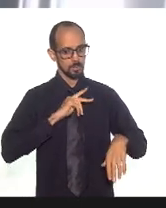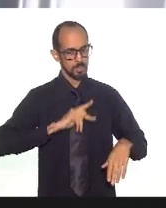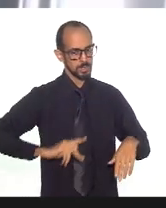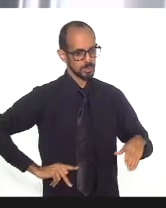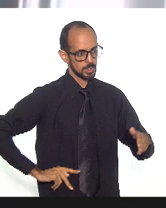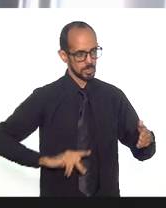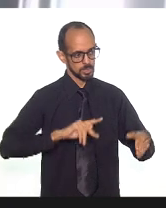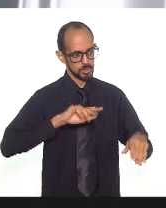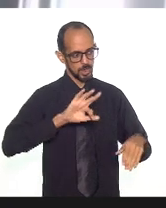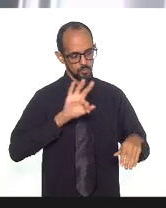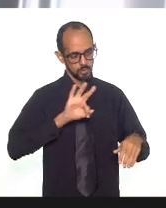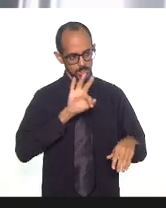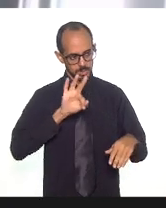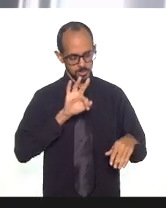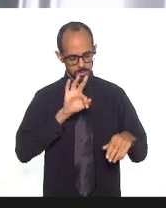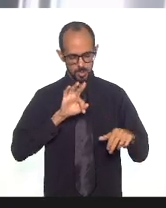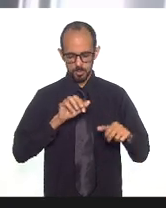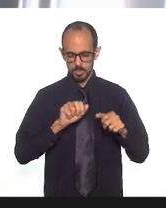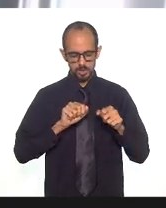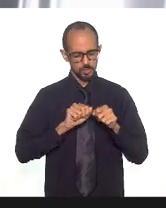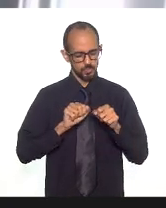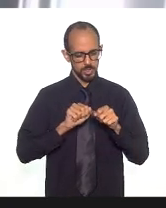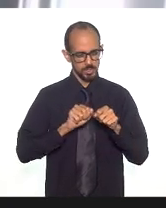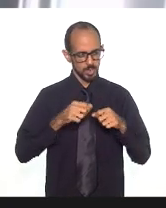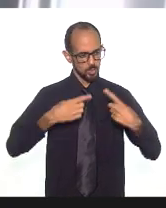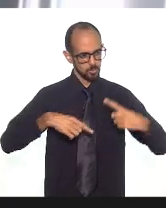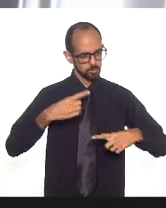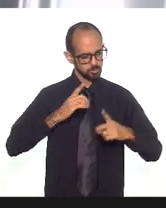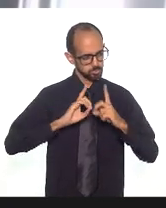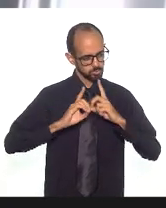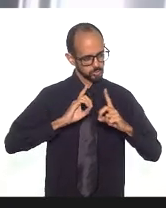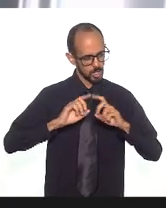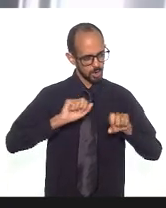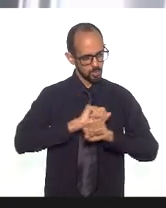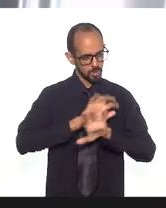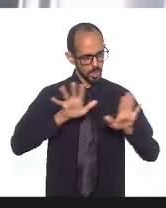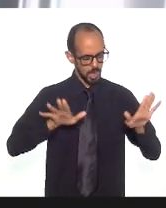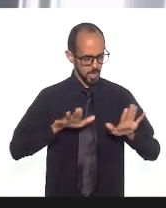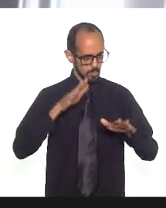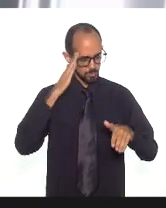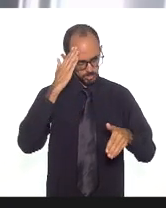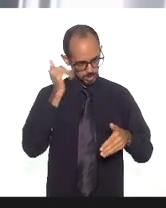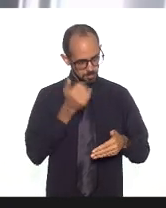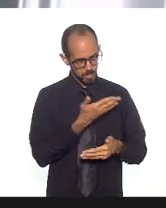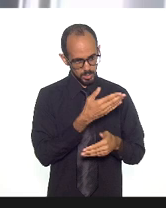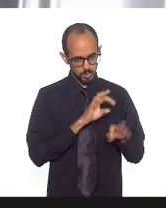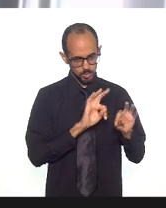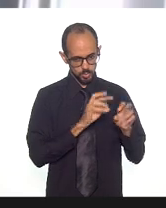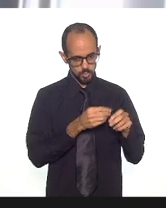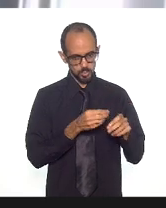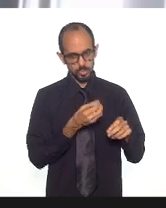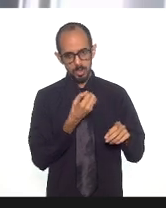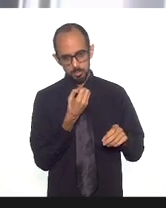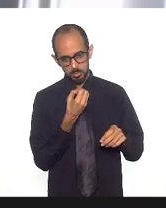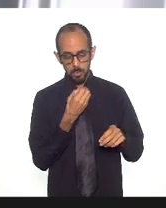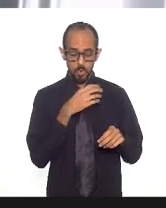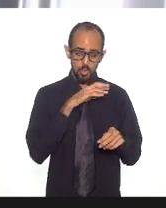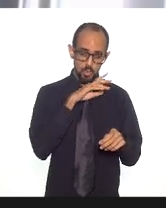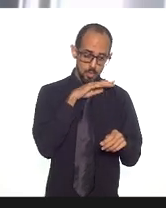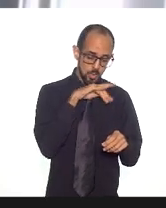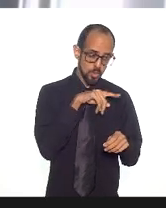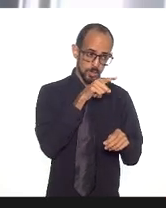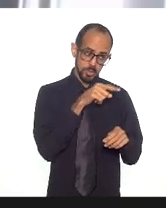Fazer um debate aberto, franco, vendo quais são os prós e os contras. Então, eu queria sugerir que a gente pudesse pensar numa agenda